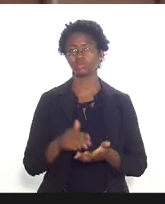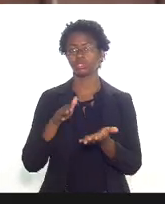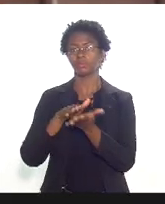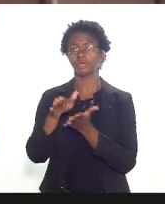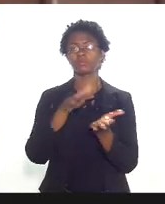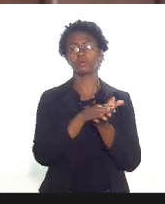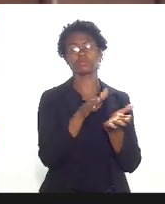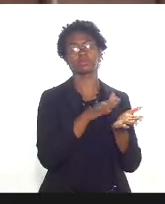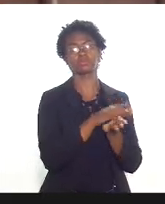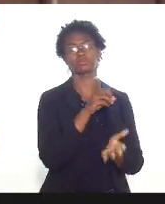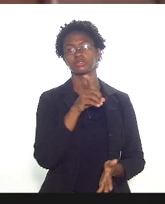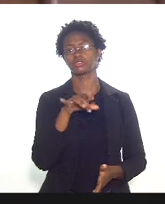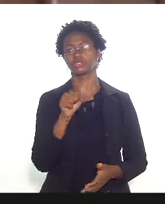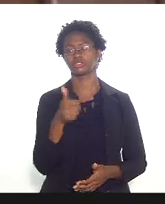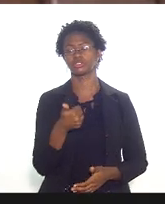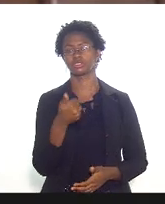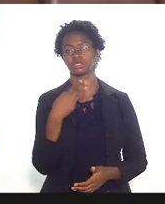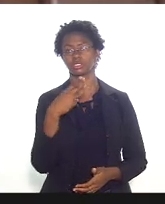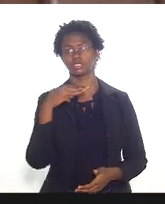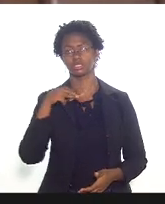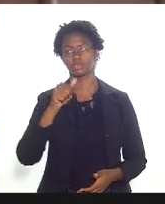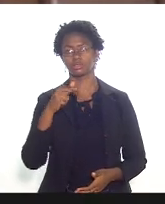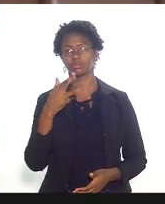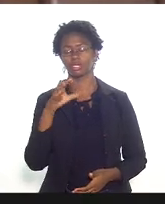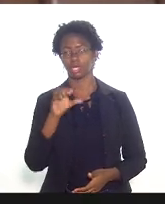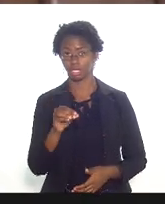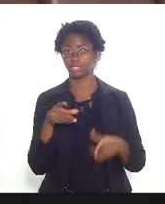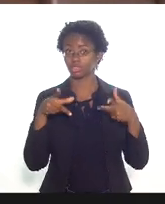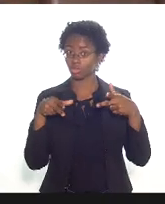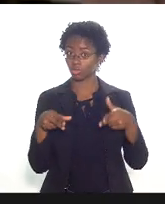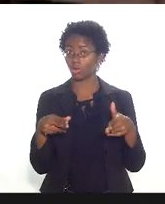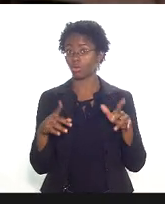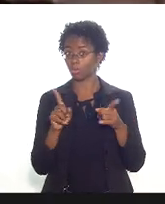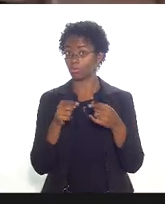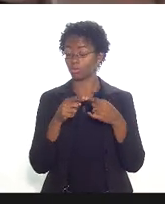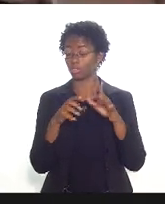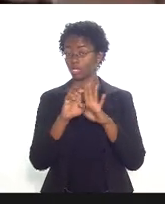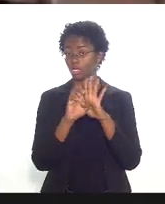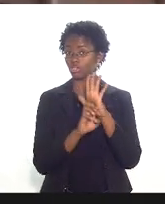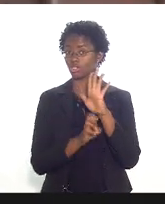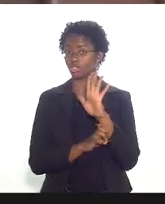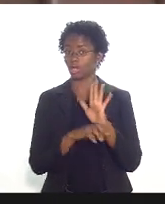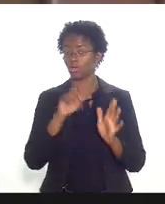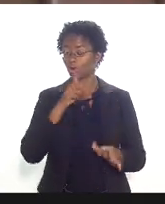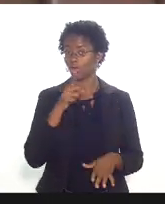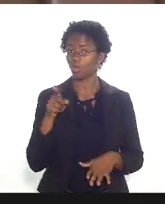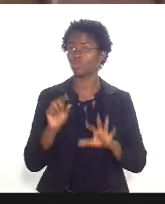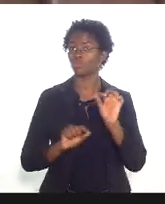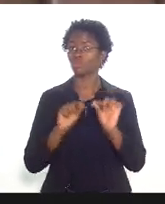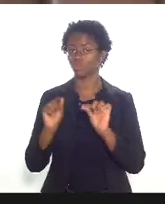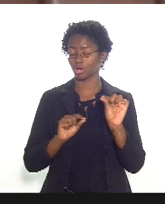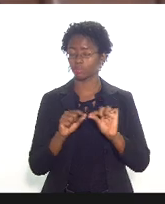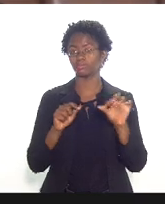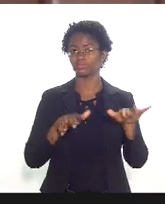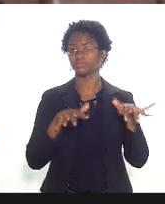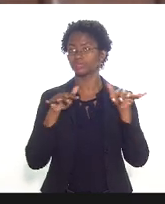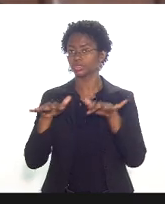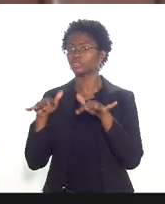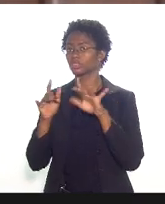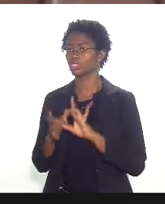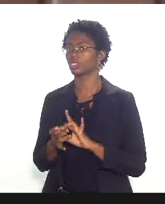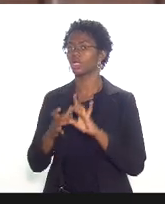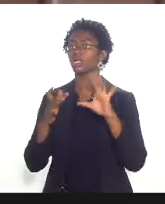13 de março, conforme edital, com a seguinte ordem do dia: deliberação de audiências públicas com